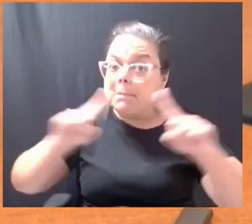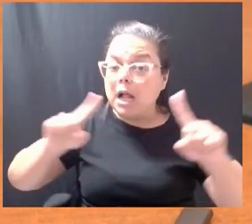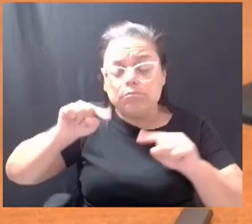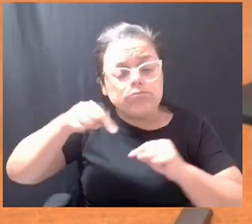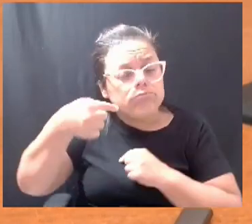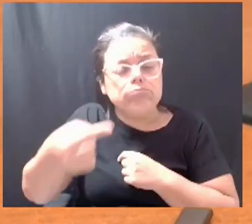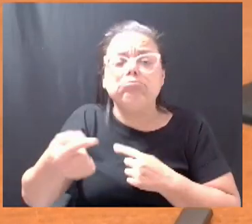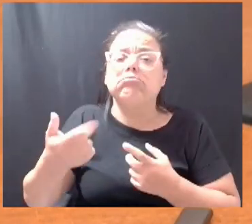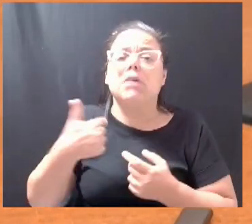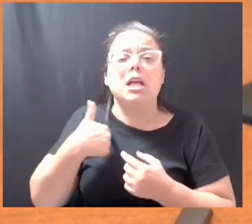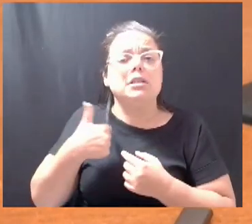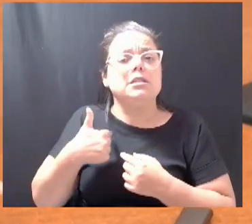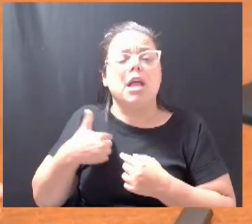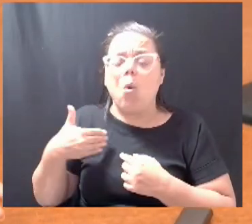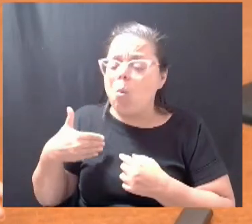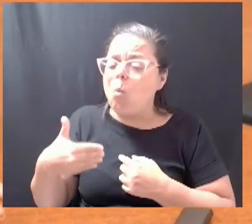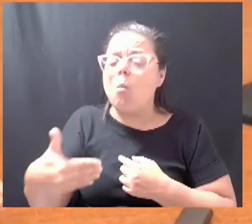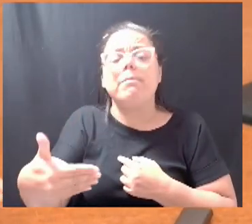comecei a